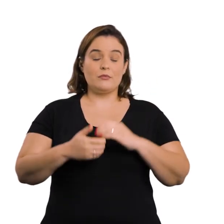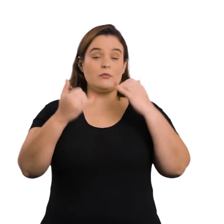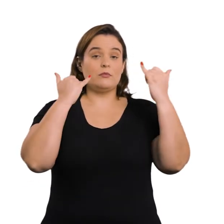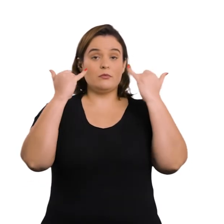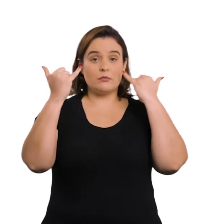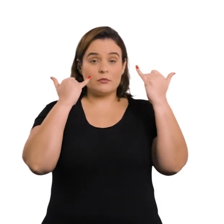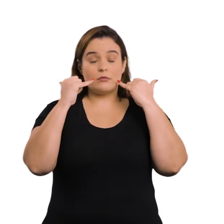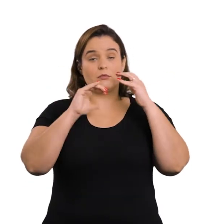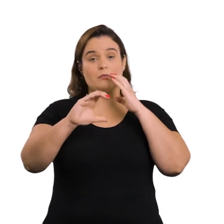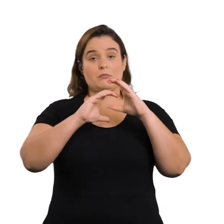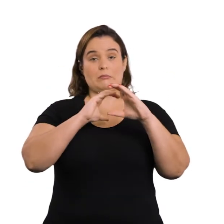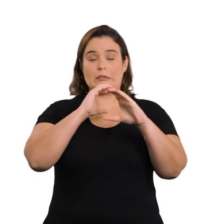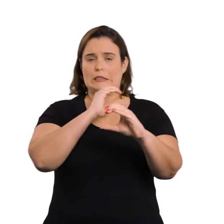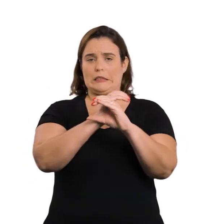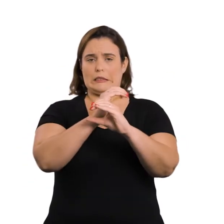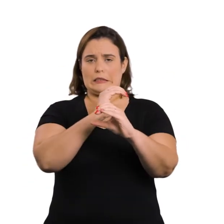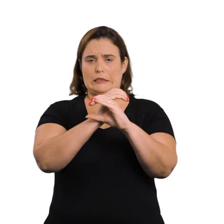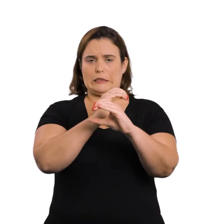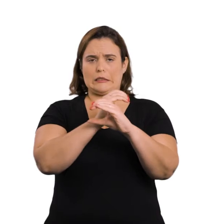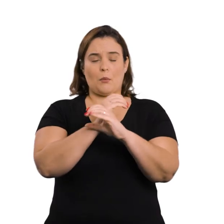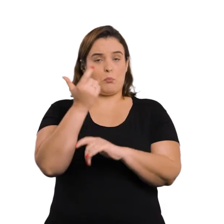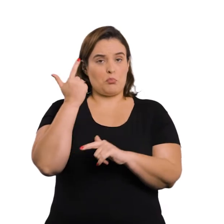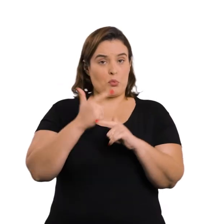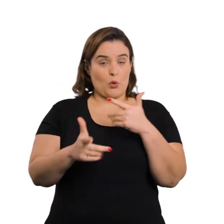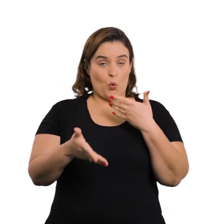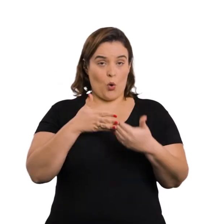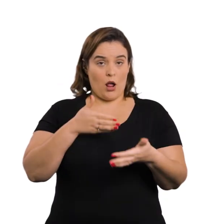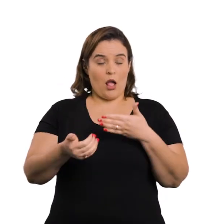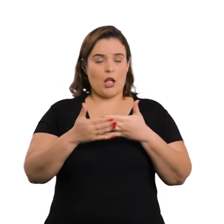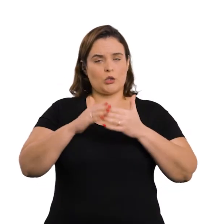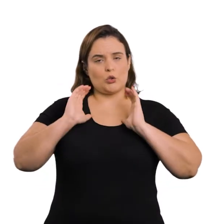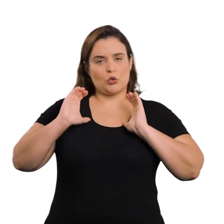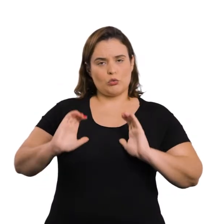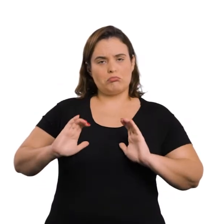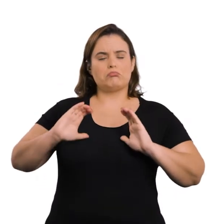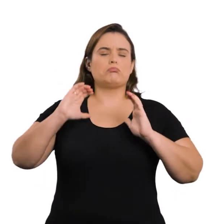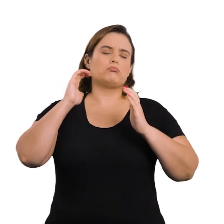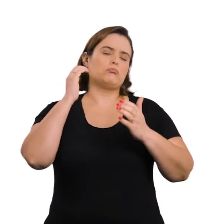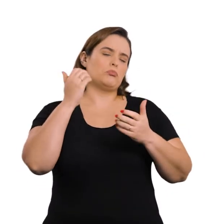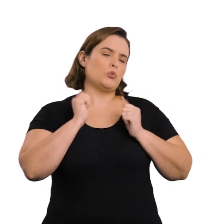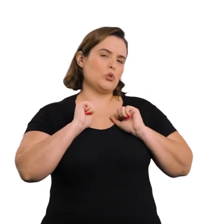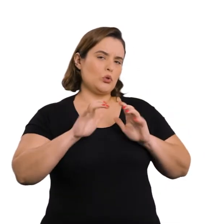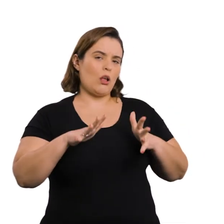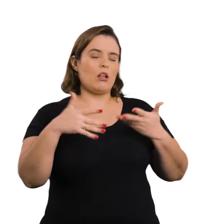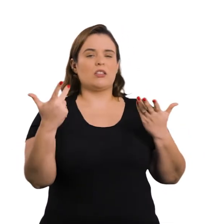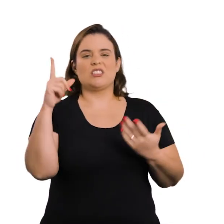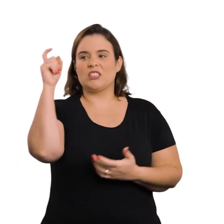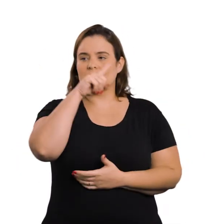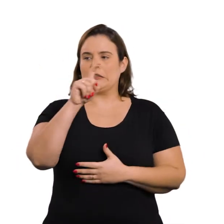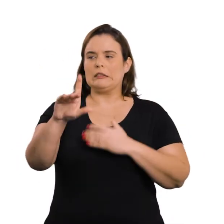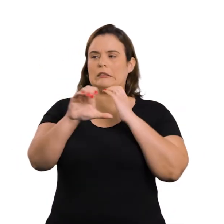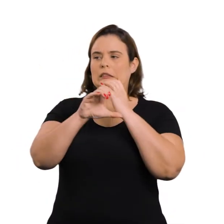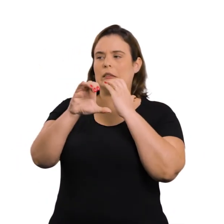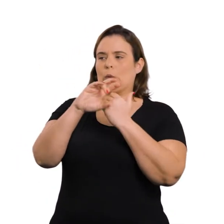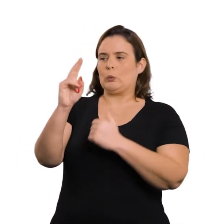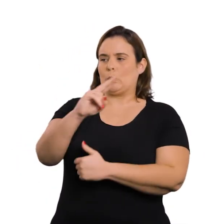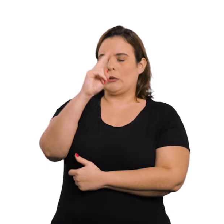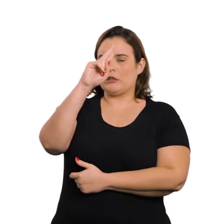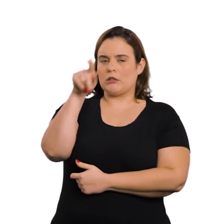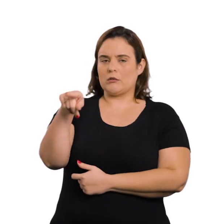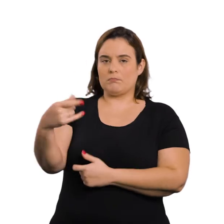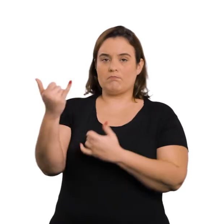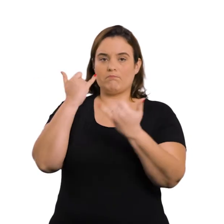nas comunicações e na informação, qualquer entrave, obstáculo, atitude ou comportamento que dificulte